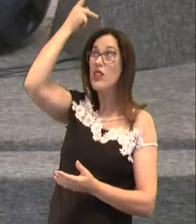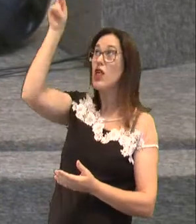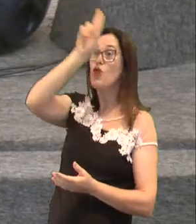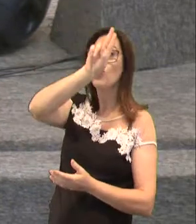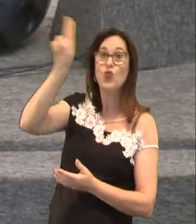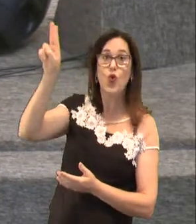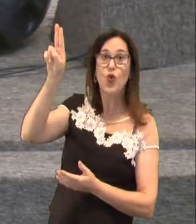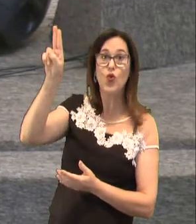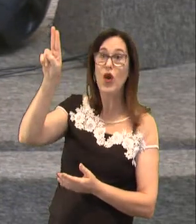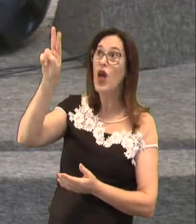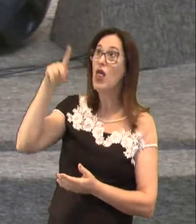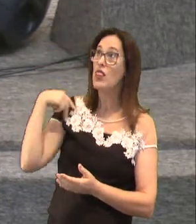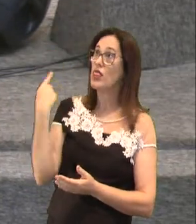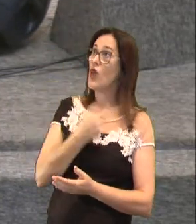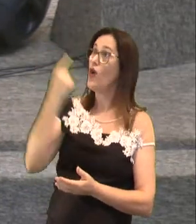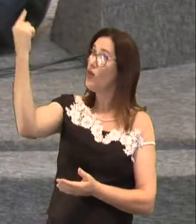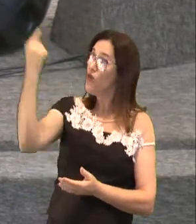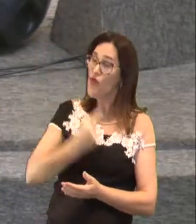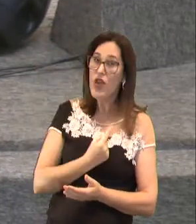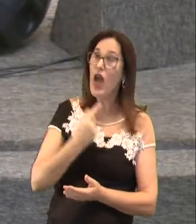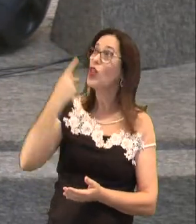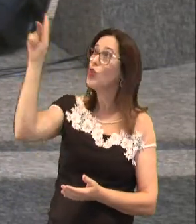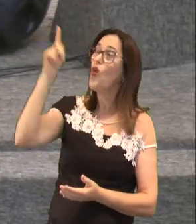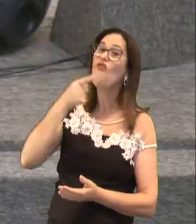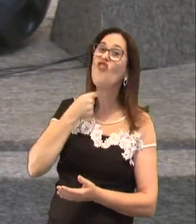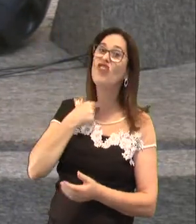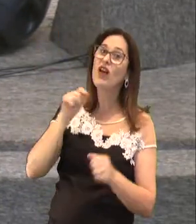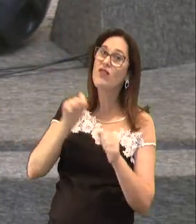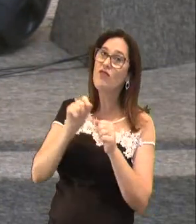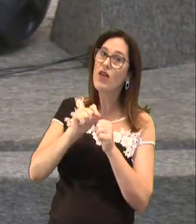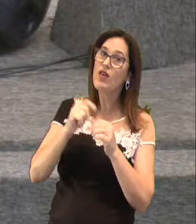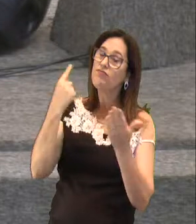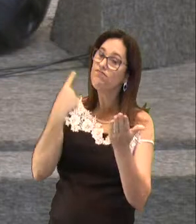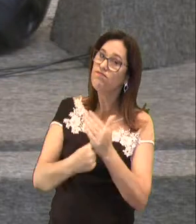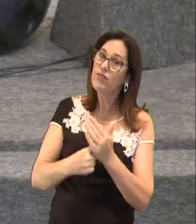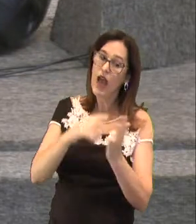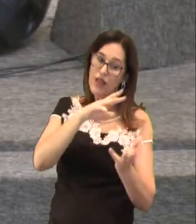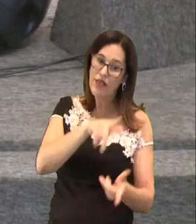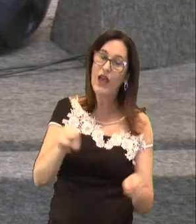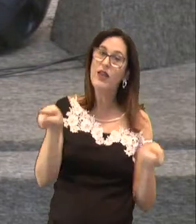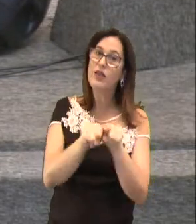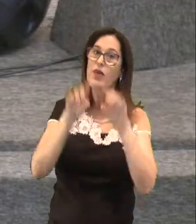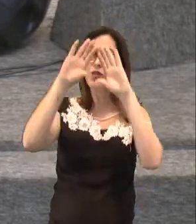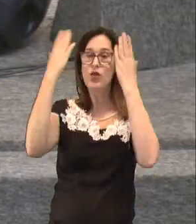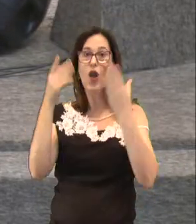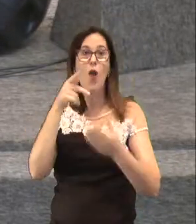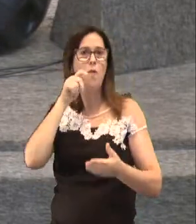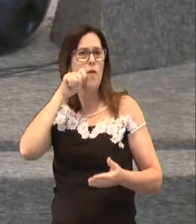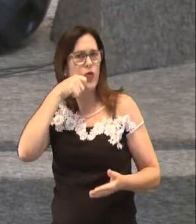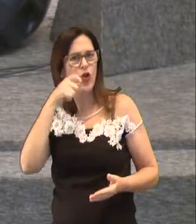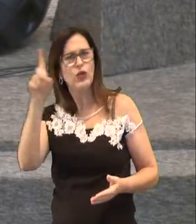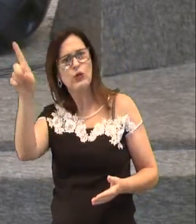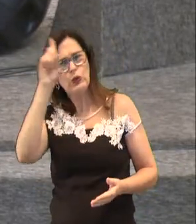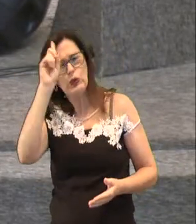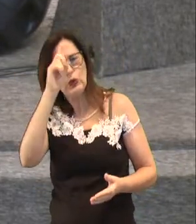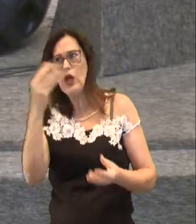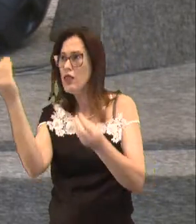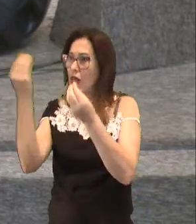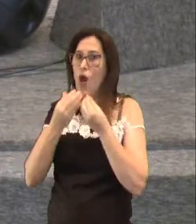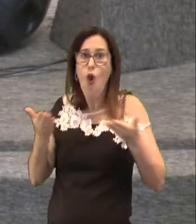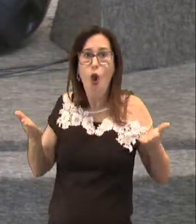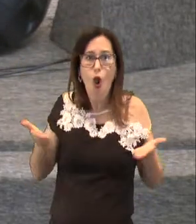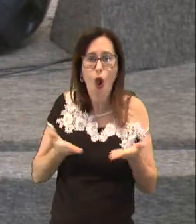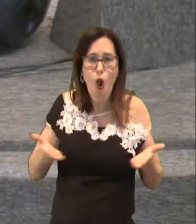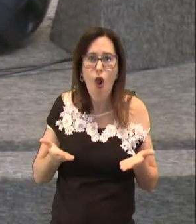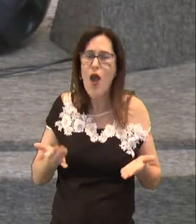nome. Venha o teu reino, faça-se a tua vontade, assim na terra como no céu. O pão nosso de cada dia dá-nos hoje,